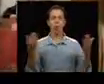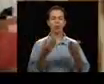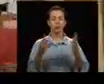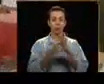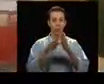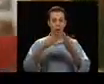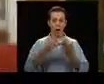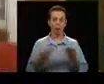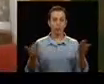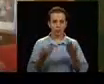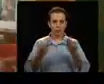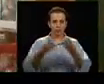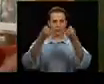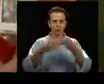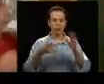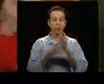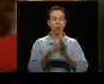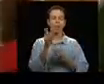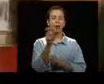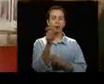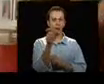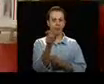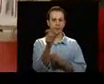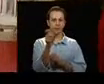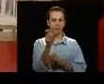para comentar nesta aula, né? Então